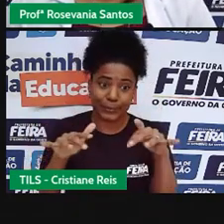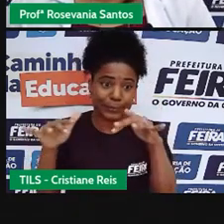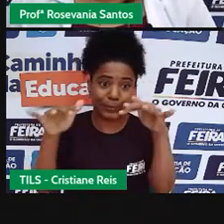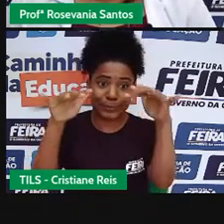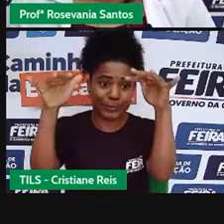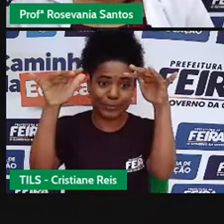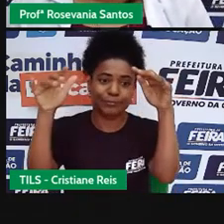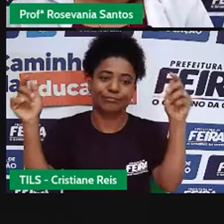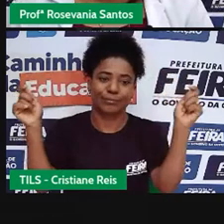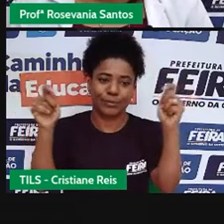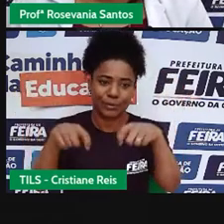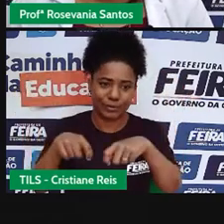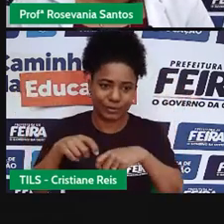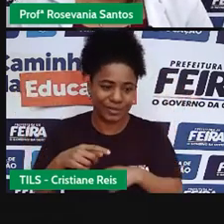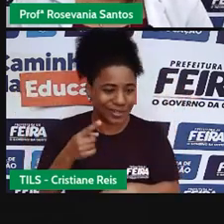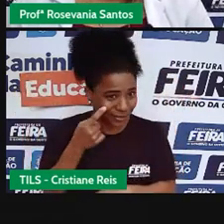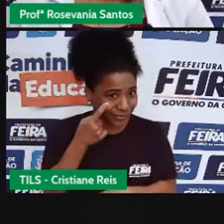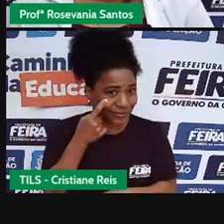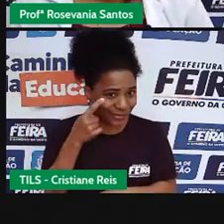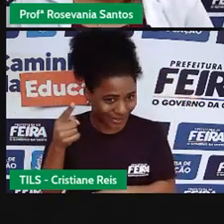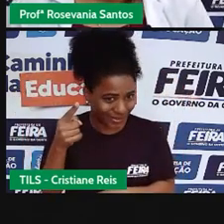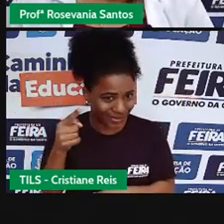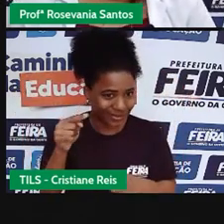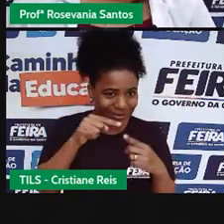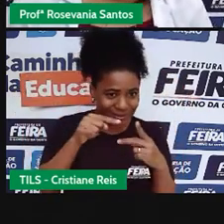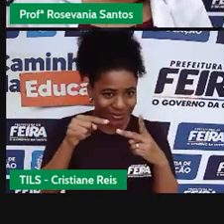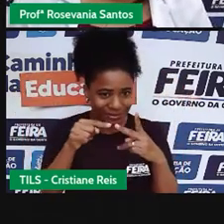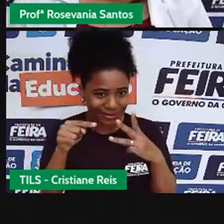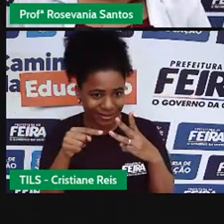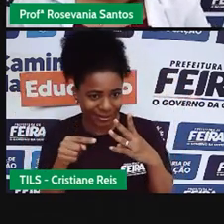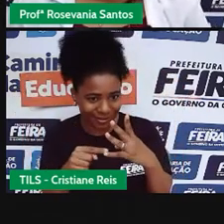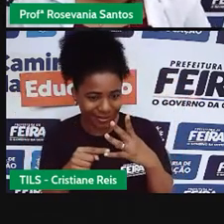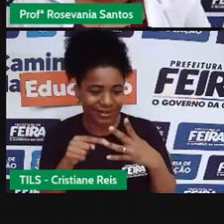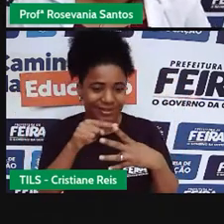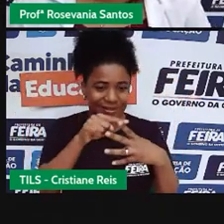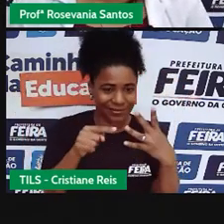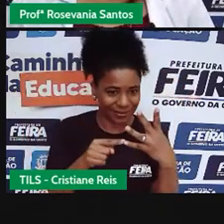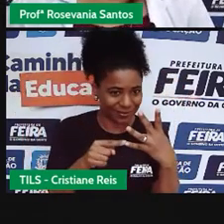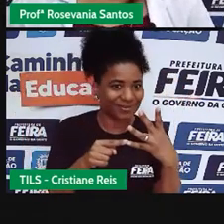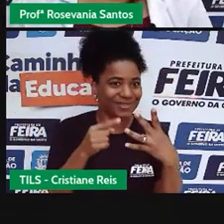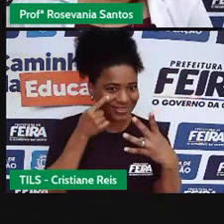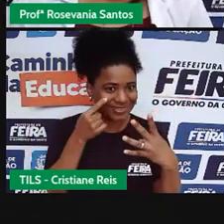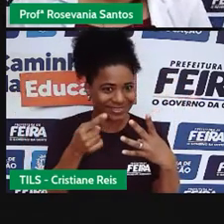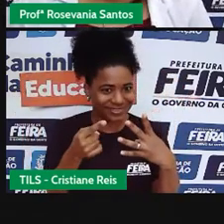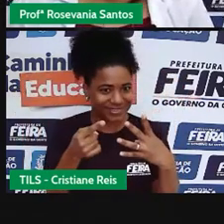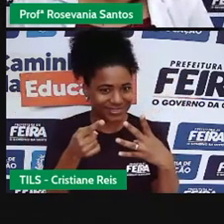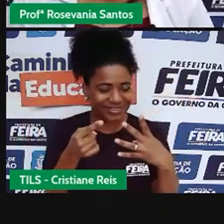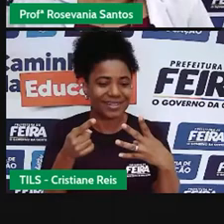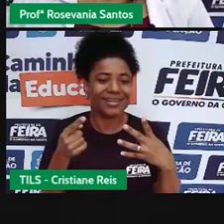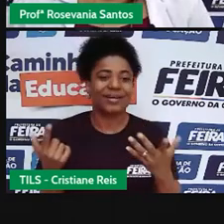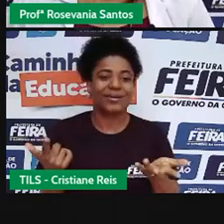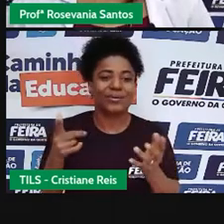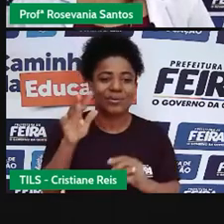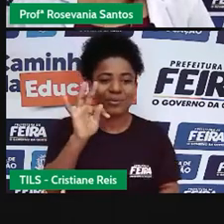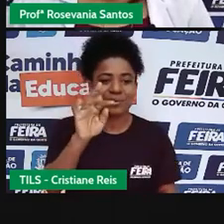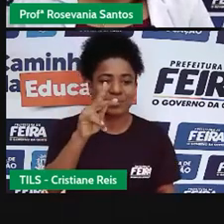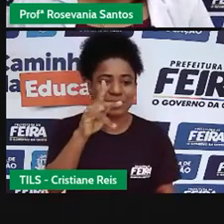clima tropical, veja como tudo é sugestivo. O equatorial está próximo da linha do Equador. O tropical